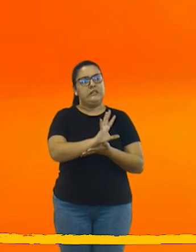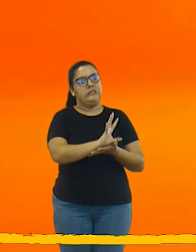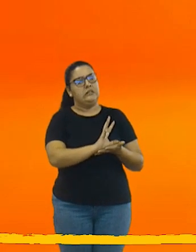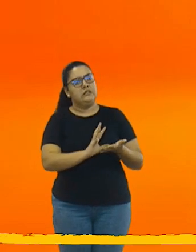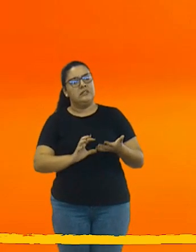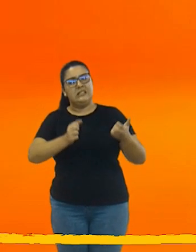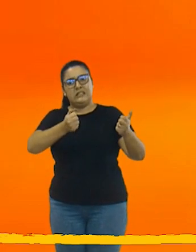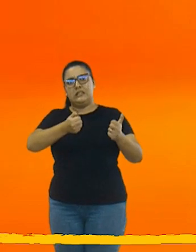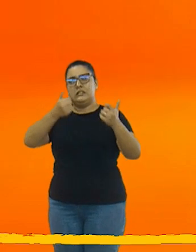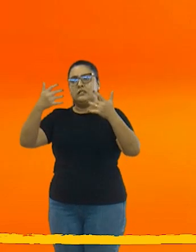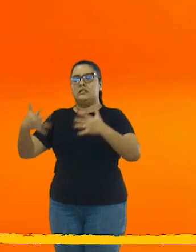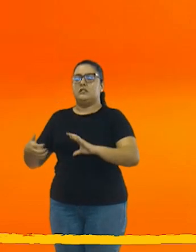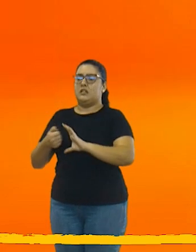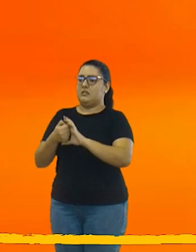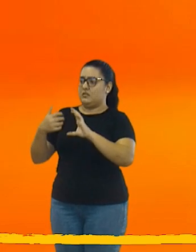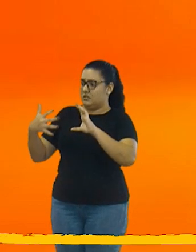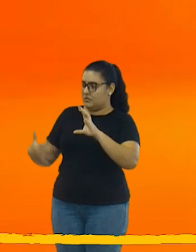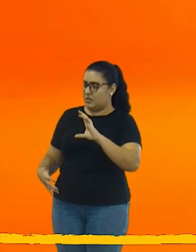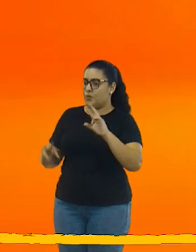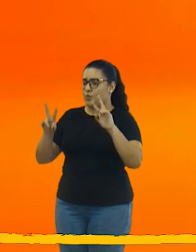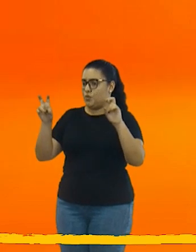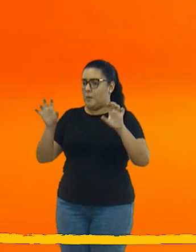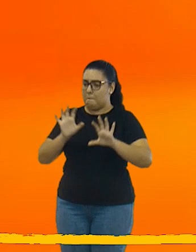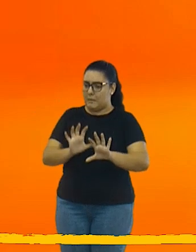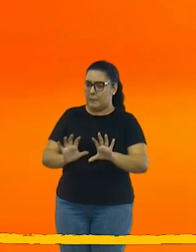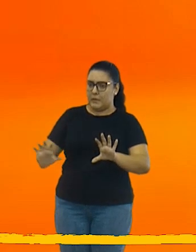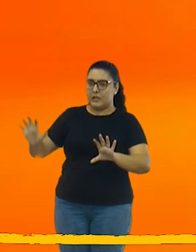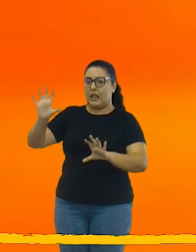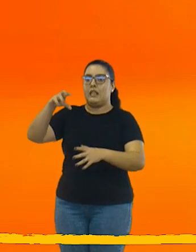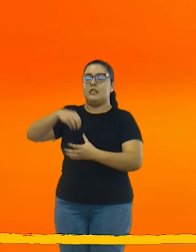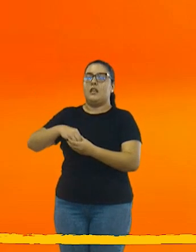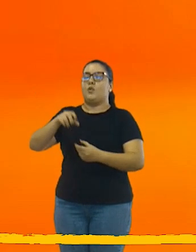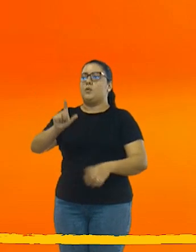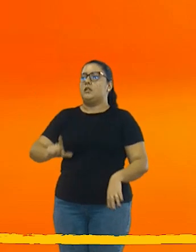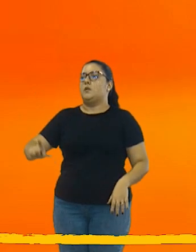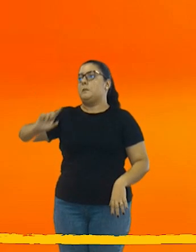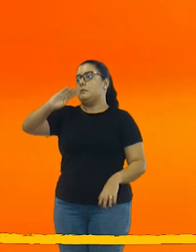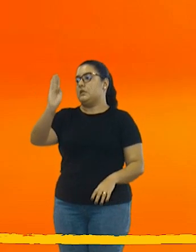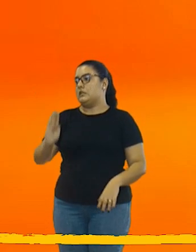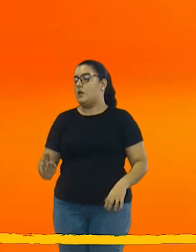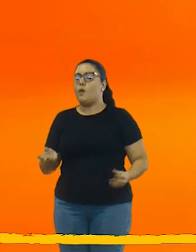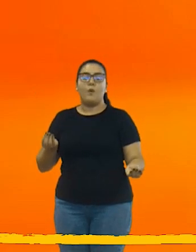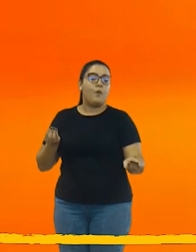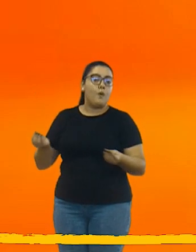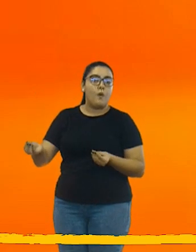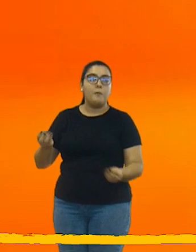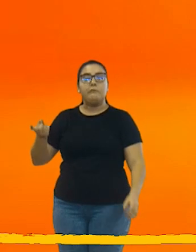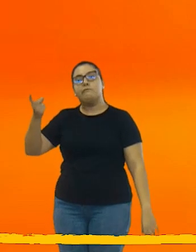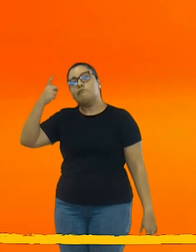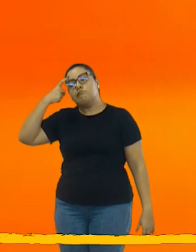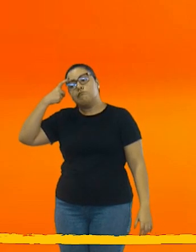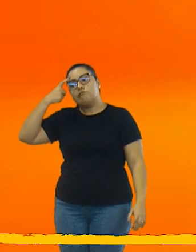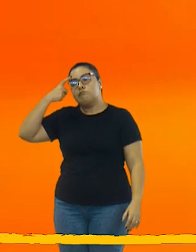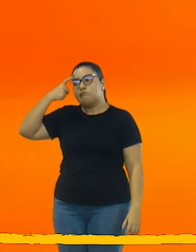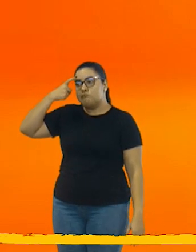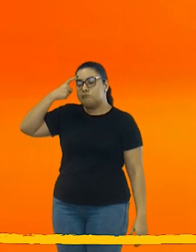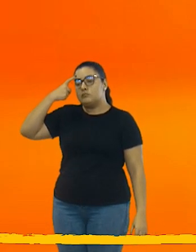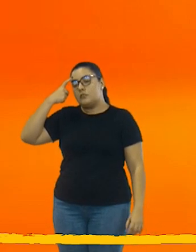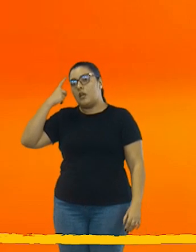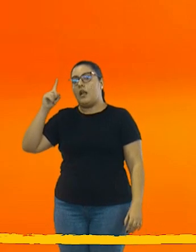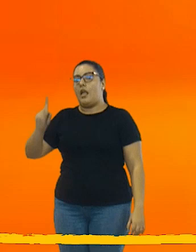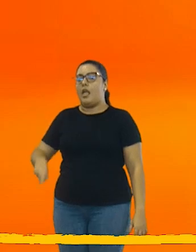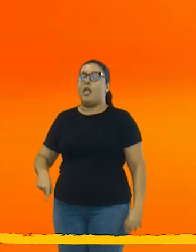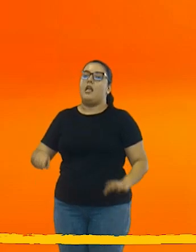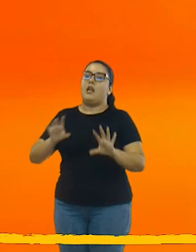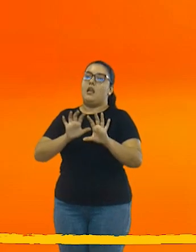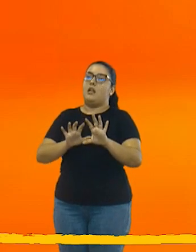retratado nesse primeiro momento do regionalismo na literatura brasileira? Pense. O